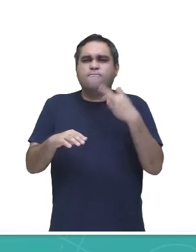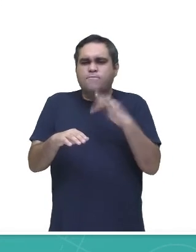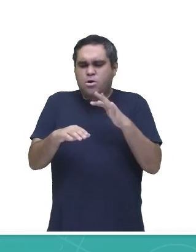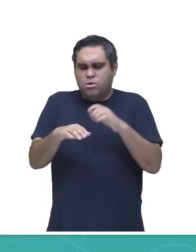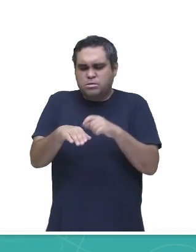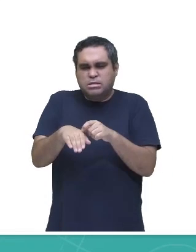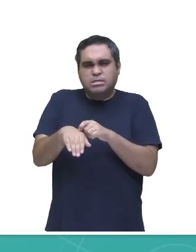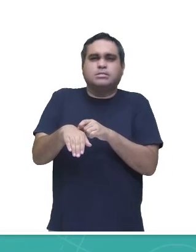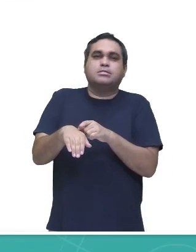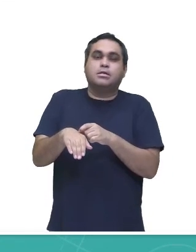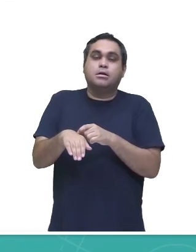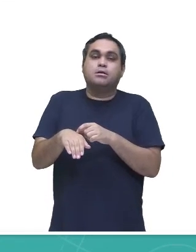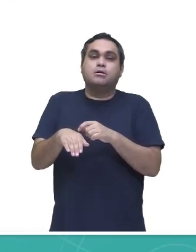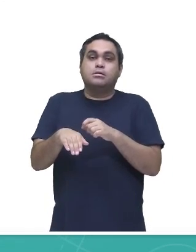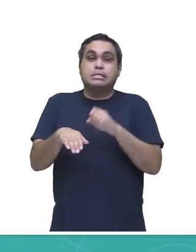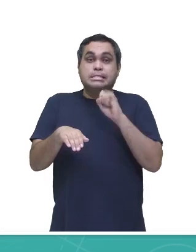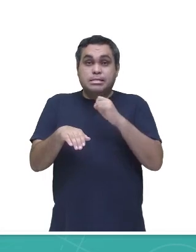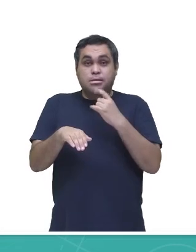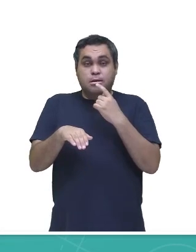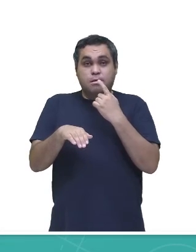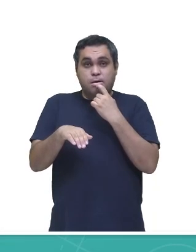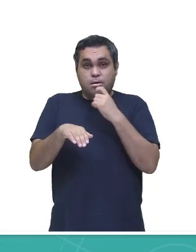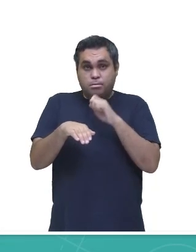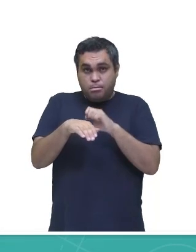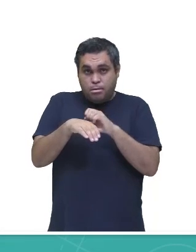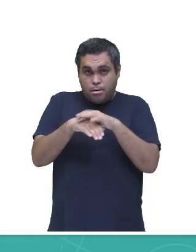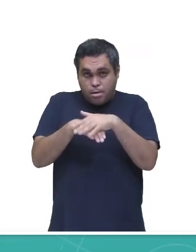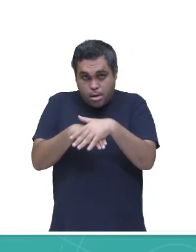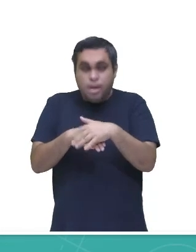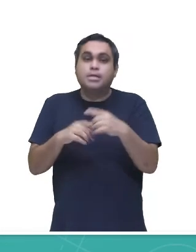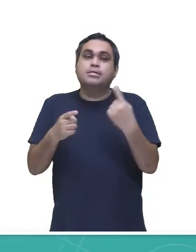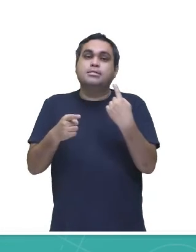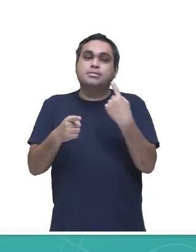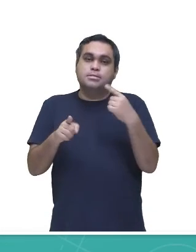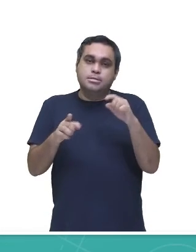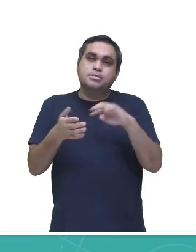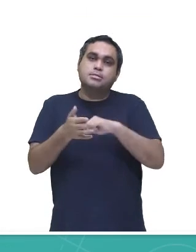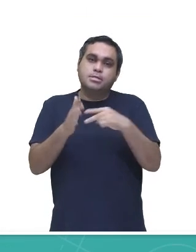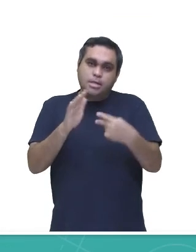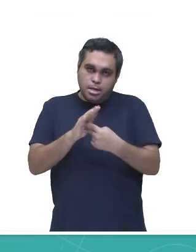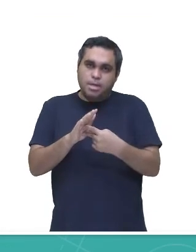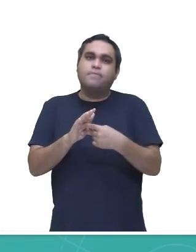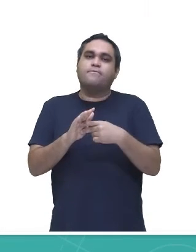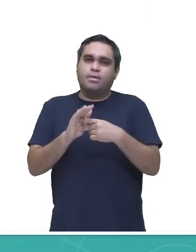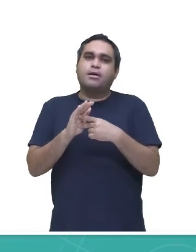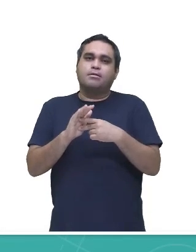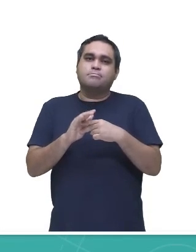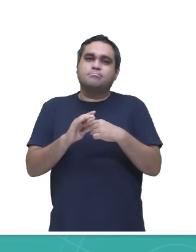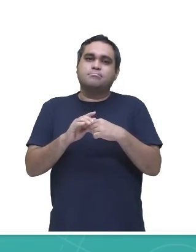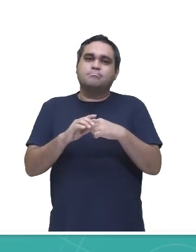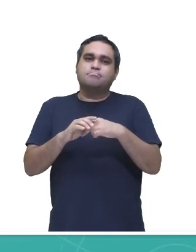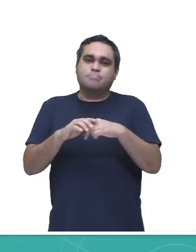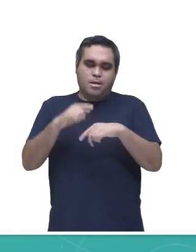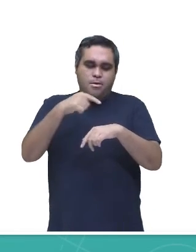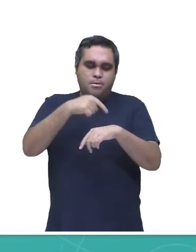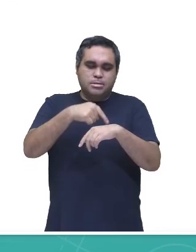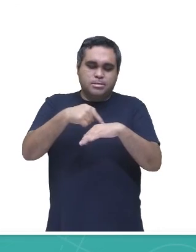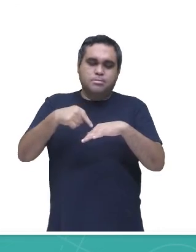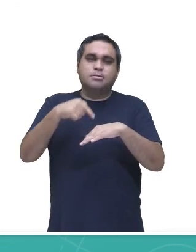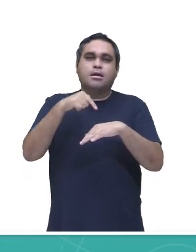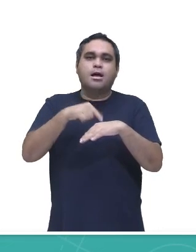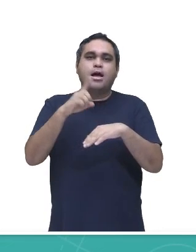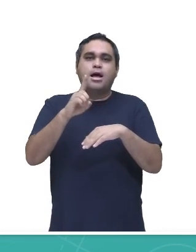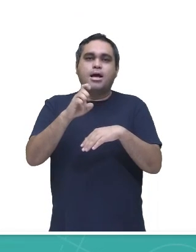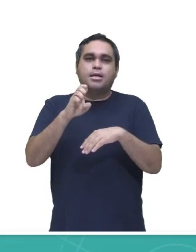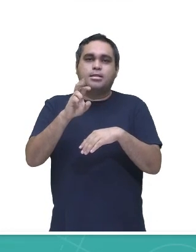indica que atravessou a epiderme e alcançou a derme. que é vascularizada. O que isso quer dizer? Que a